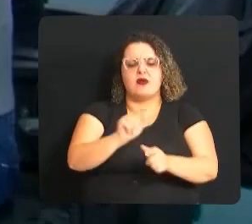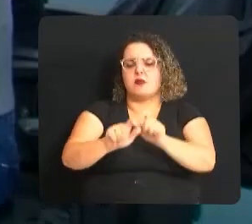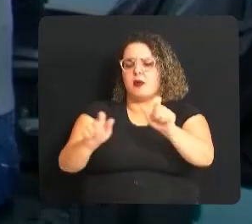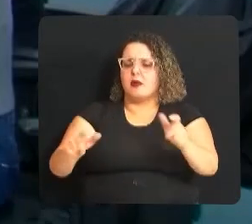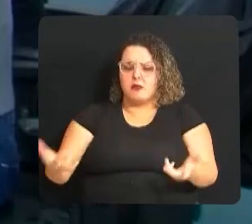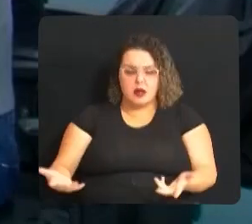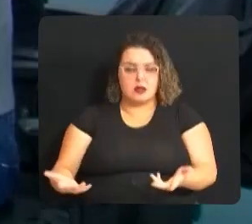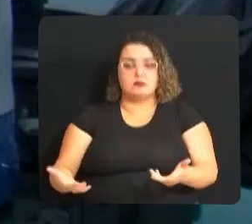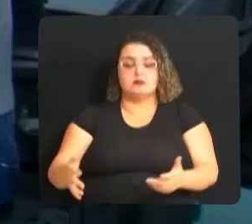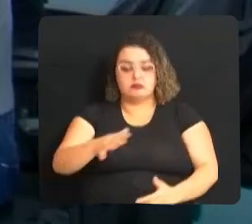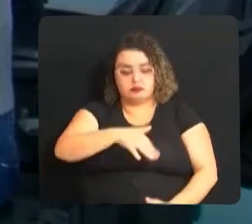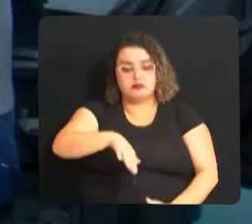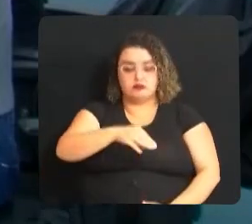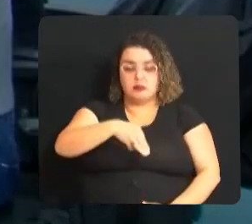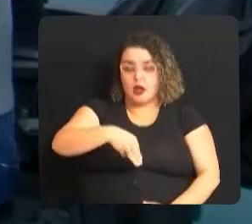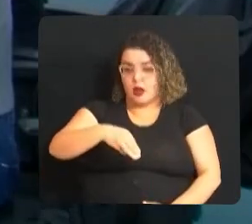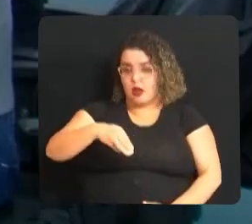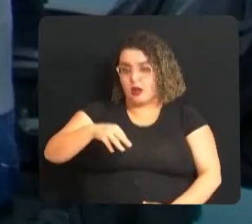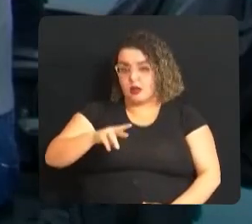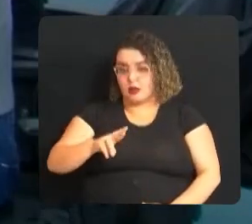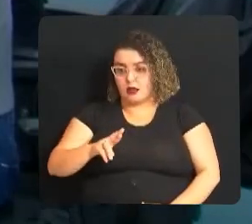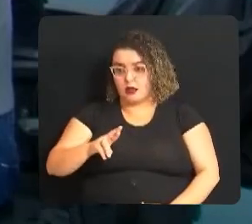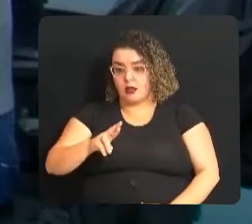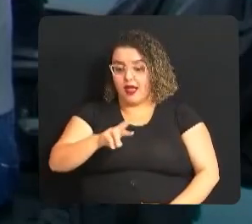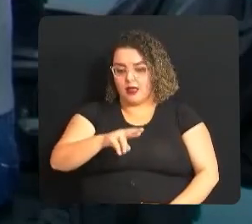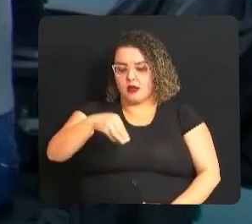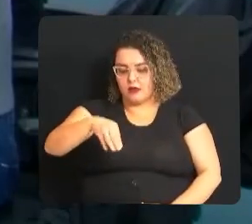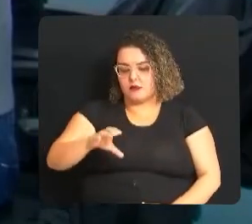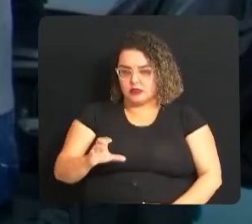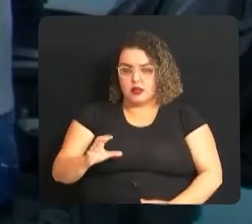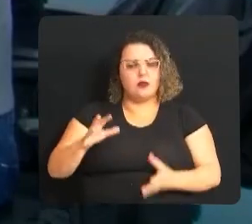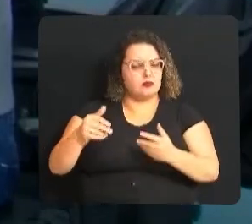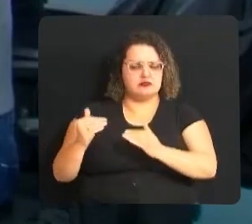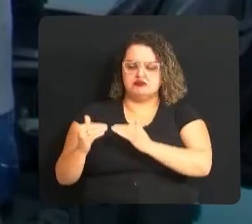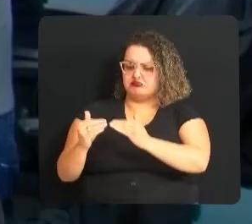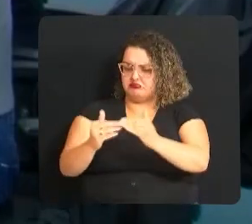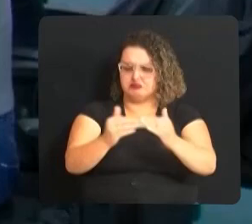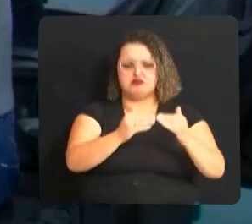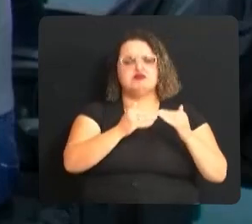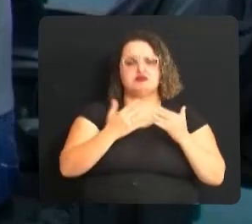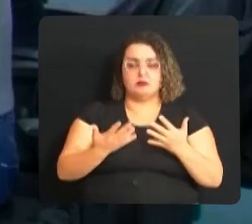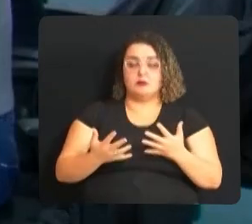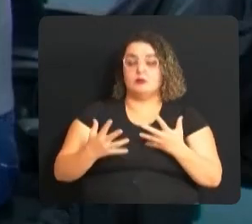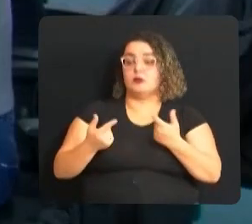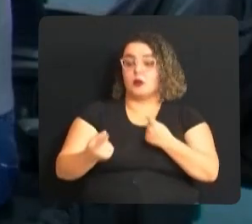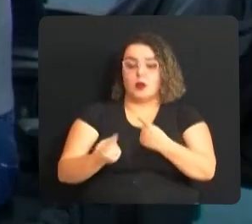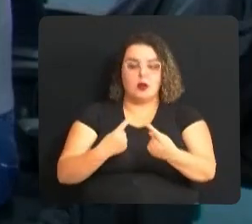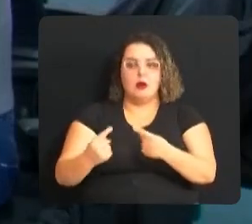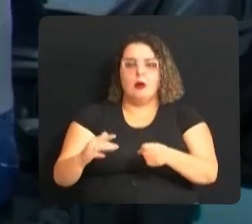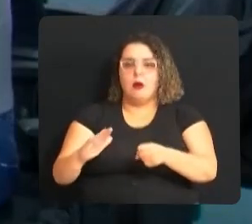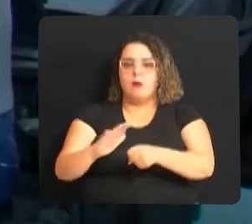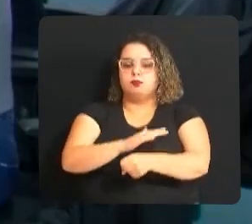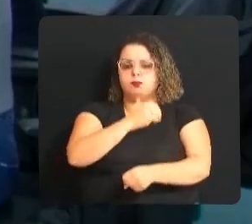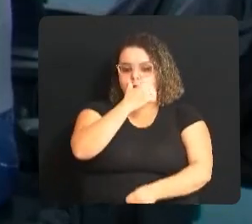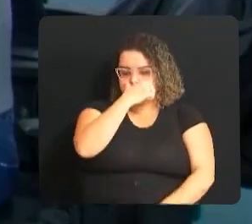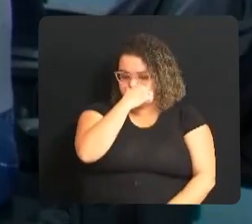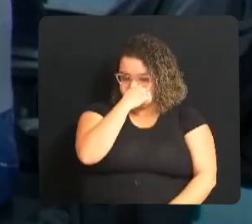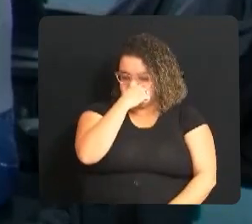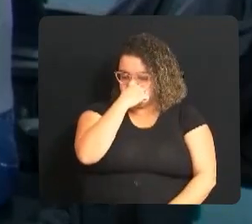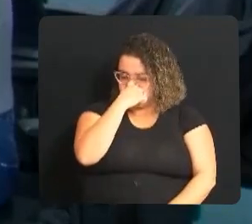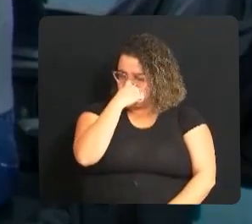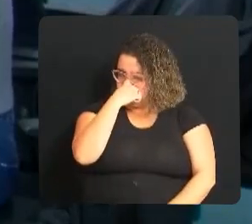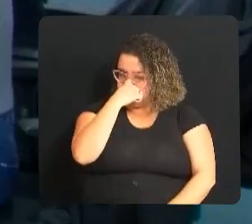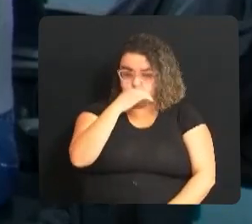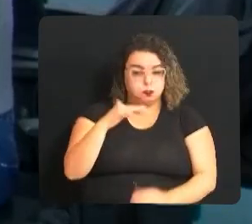da região metropolitana. Todos sinalizaram favorável. Haja vista que as rodovias estão super lotadas,